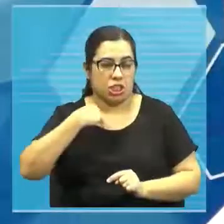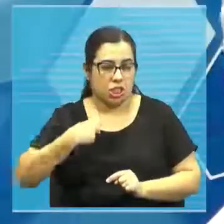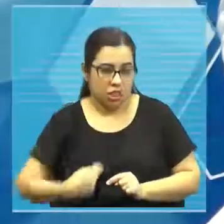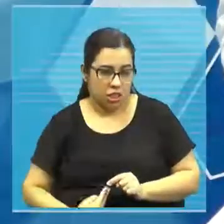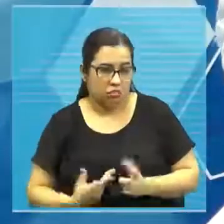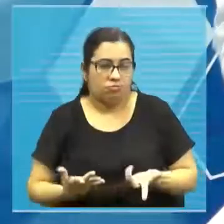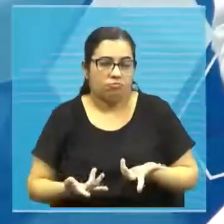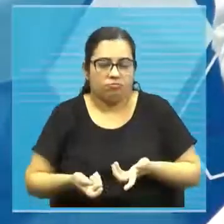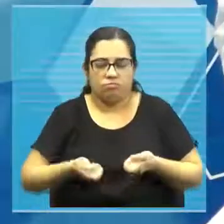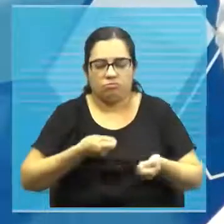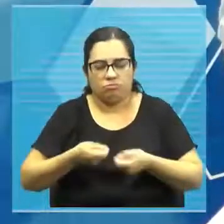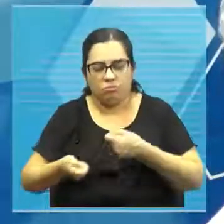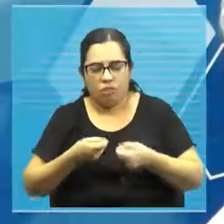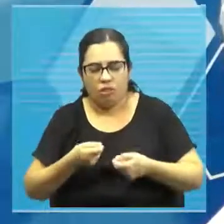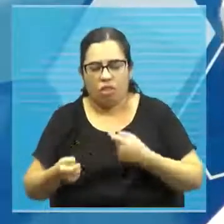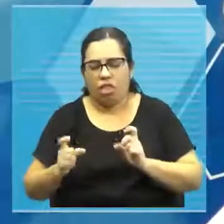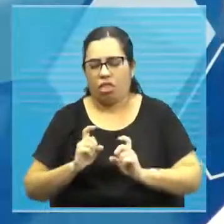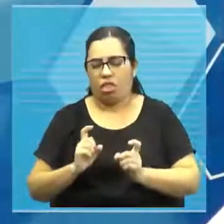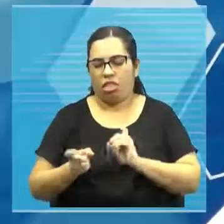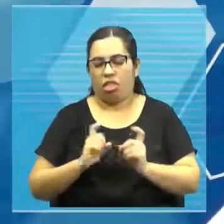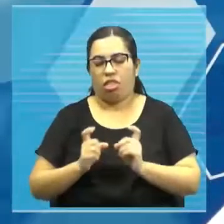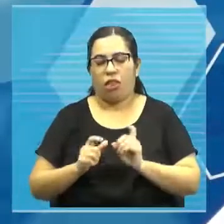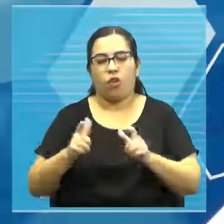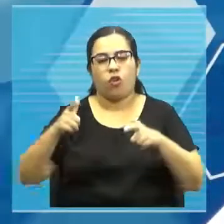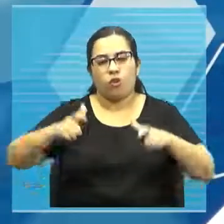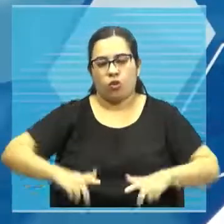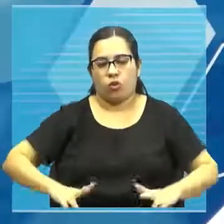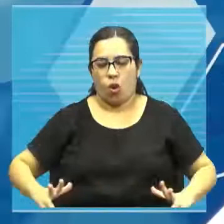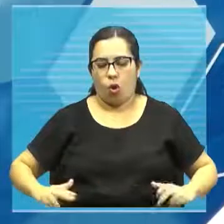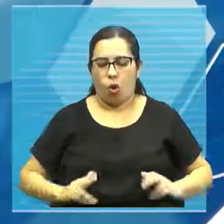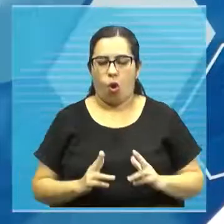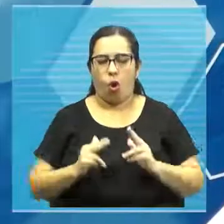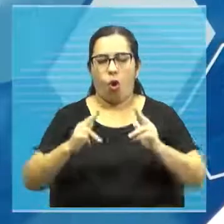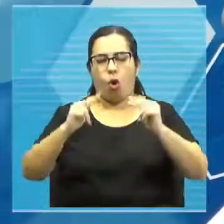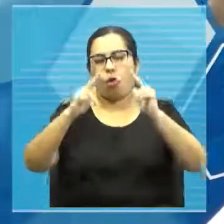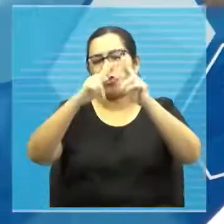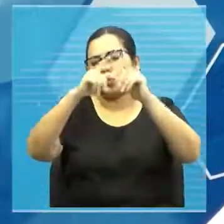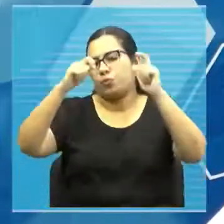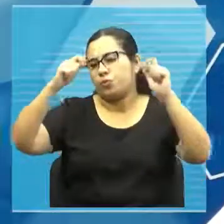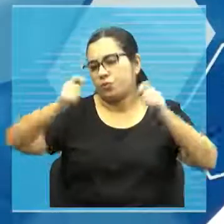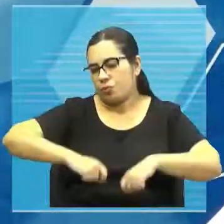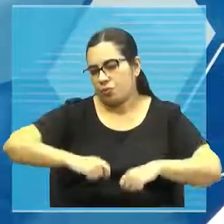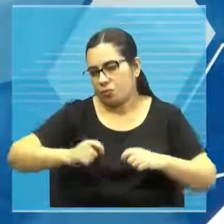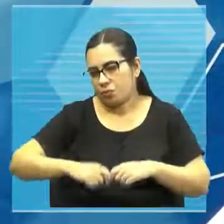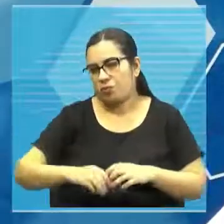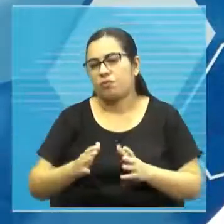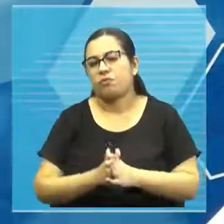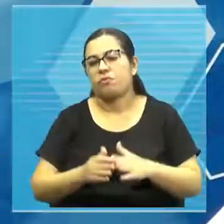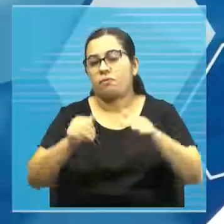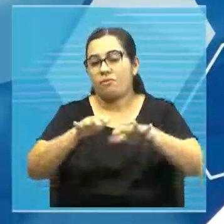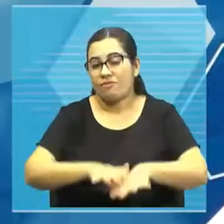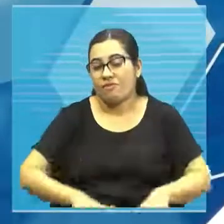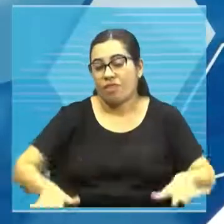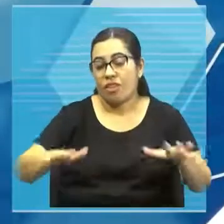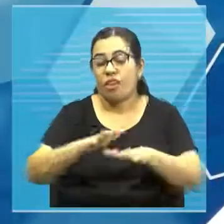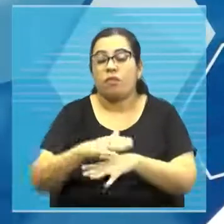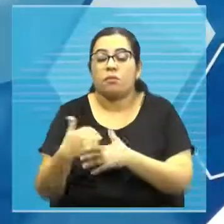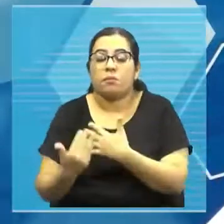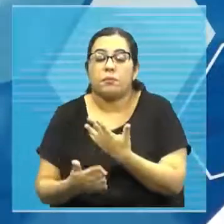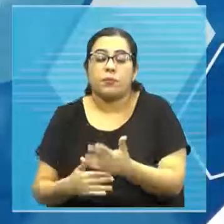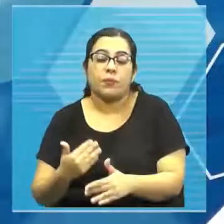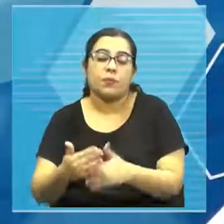as negociações podem ocorrer em Londres Oi e a área de